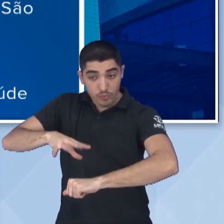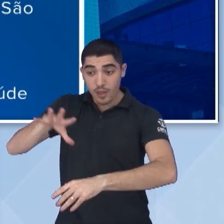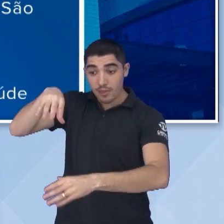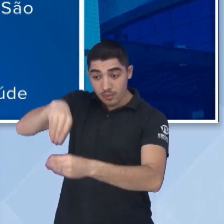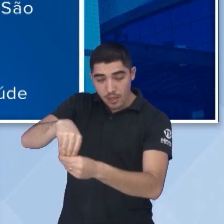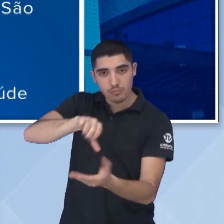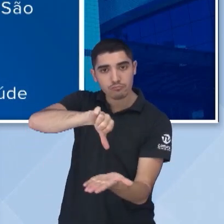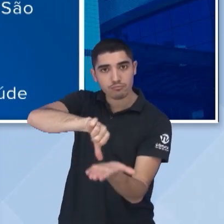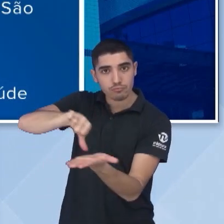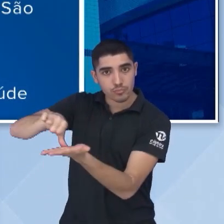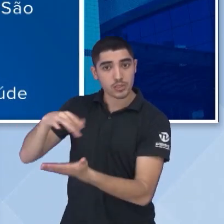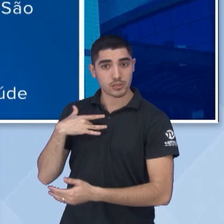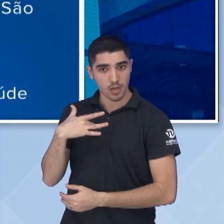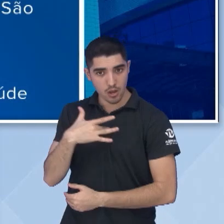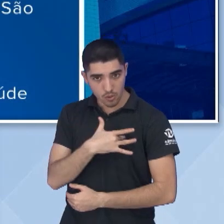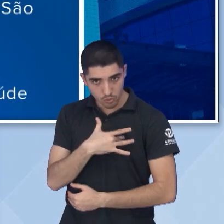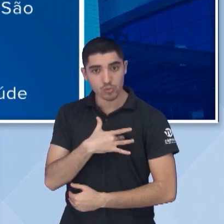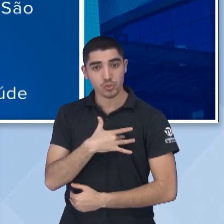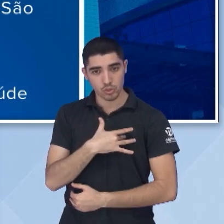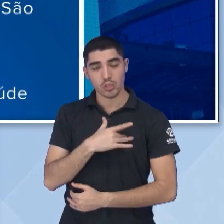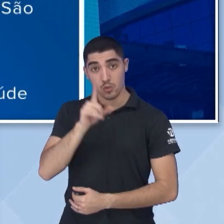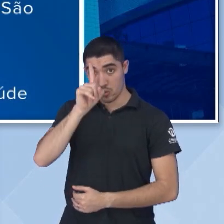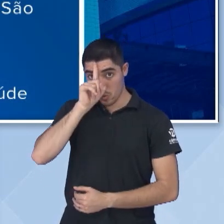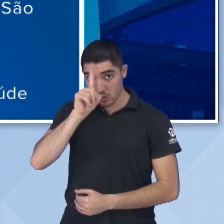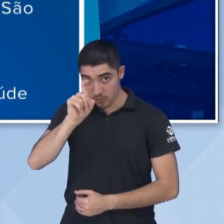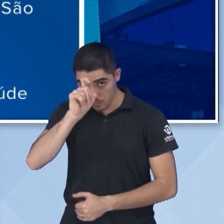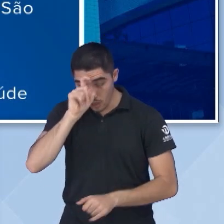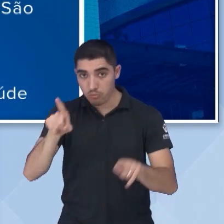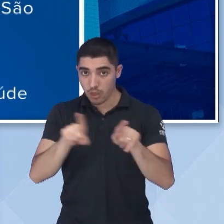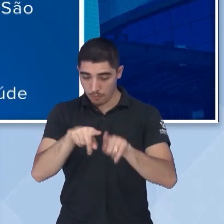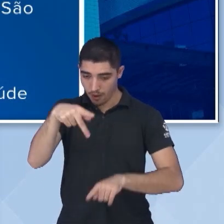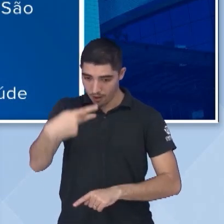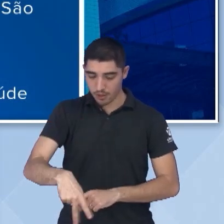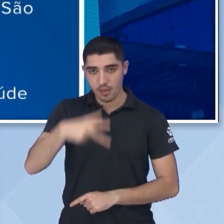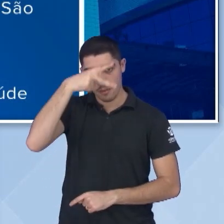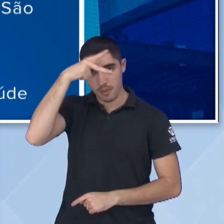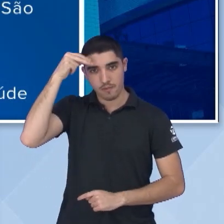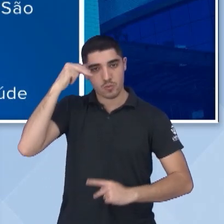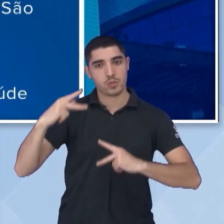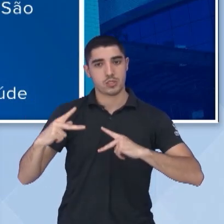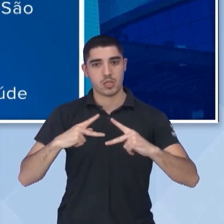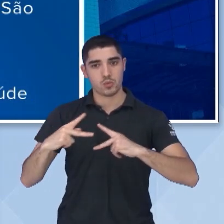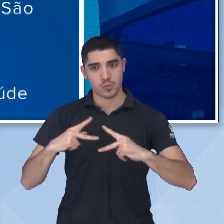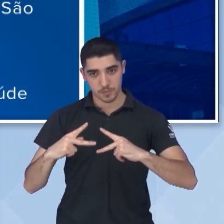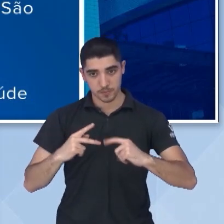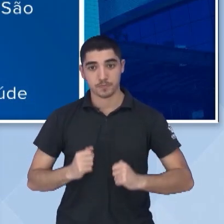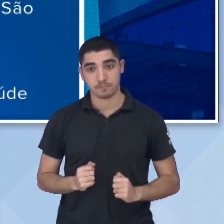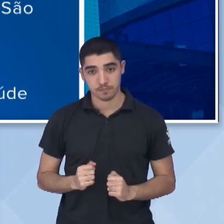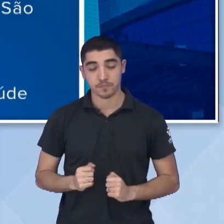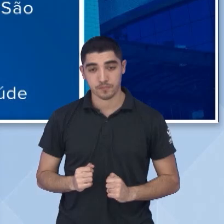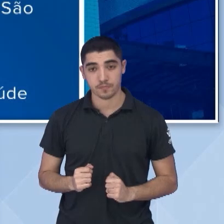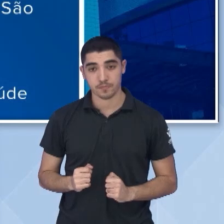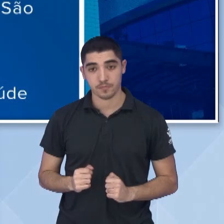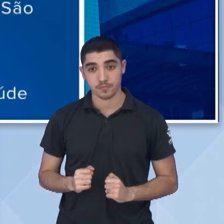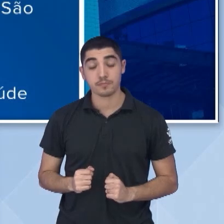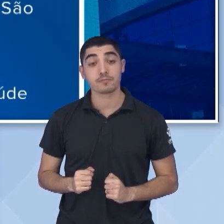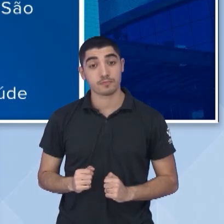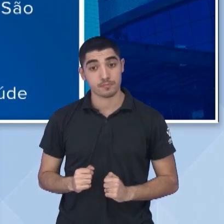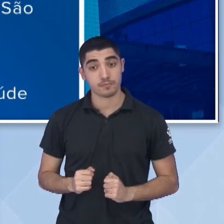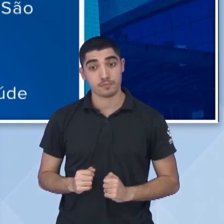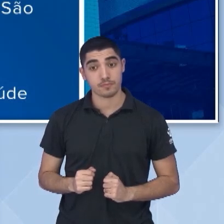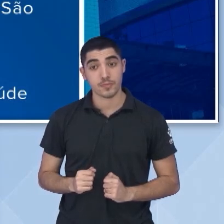nos hospitais mantidos pelo Poder Público Municipal de São José dos Campos, ou a